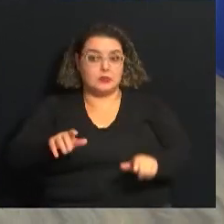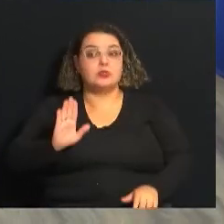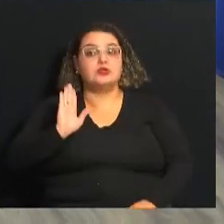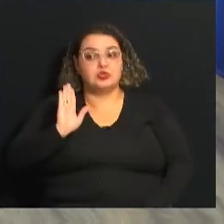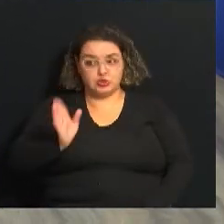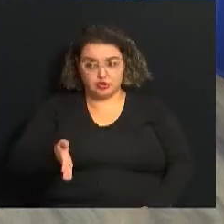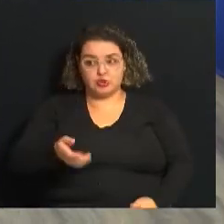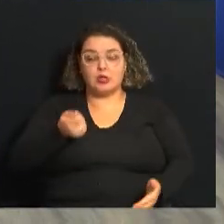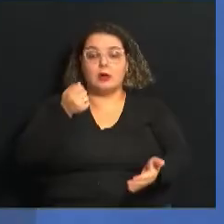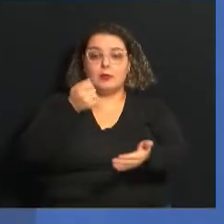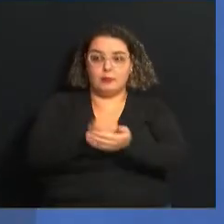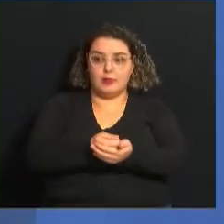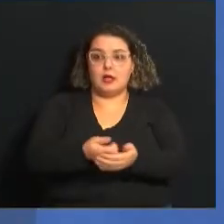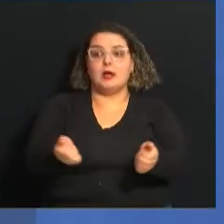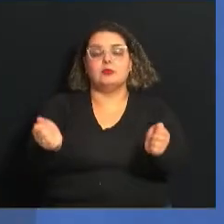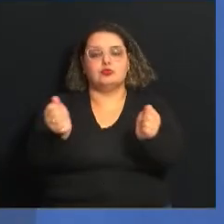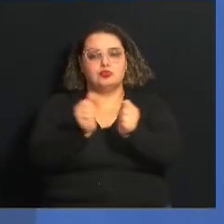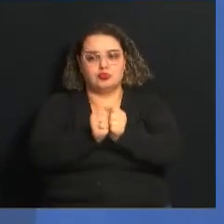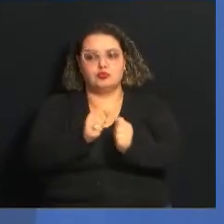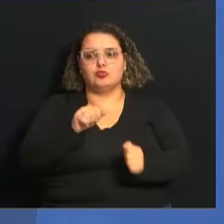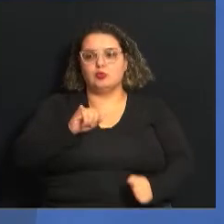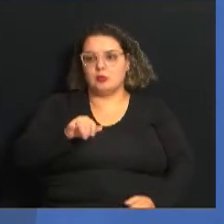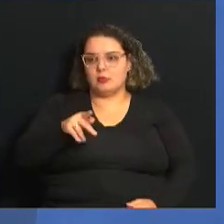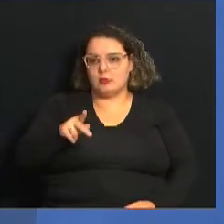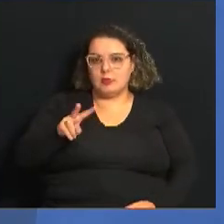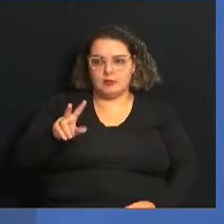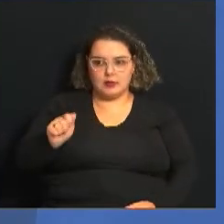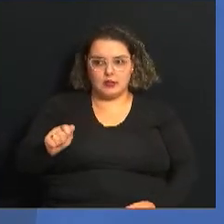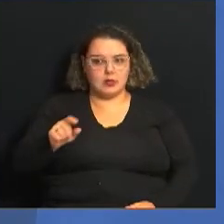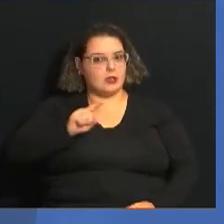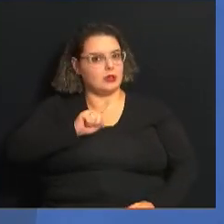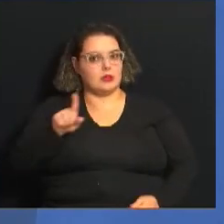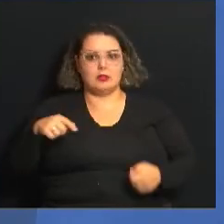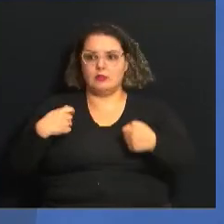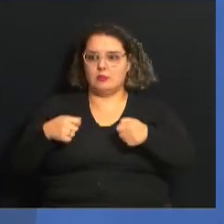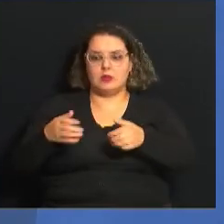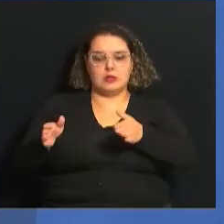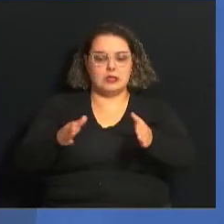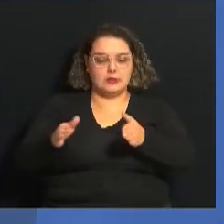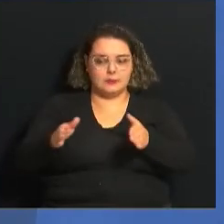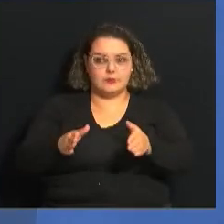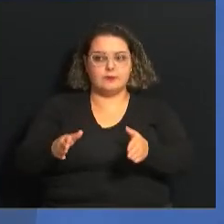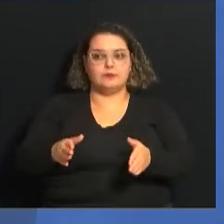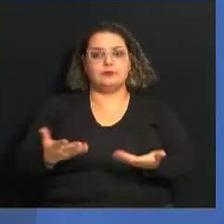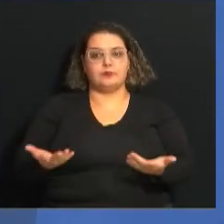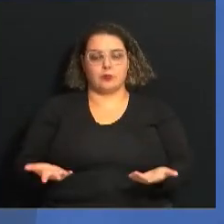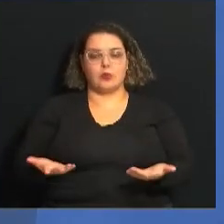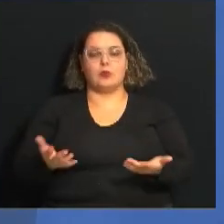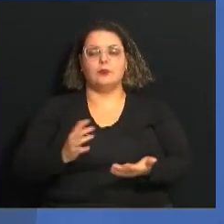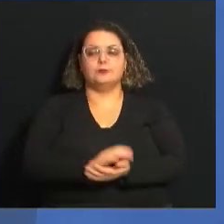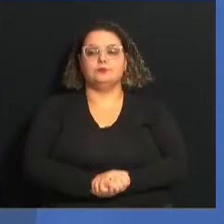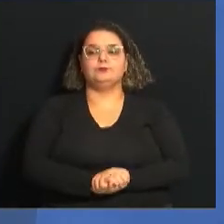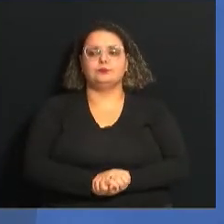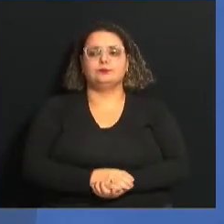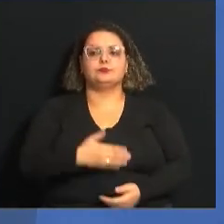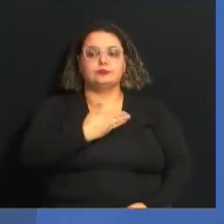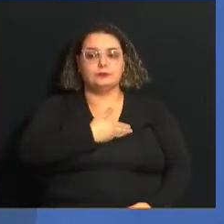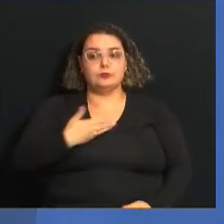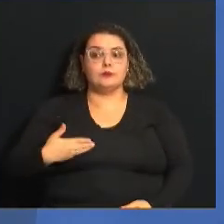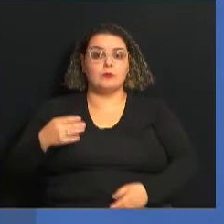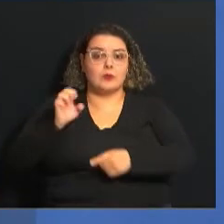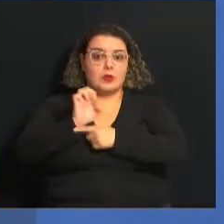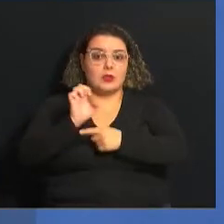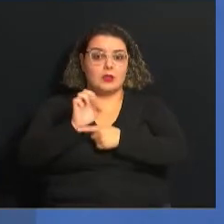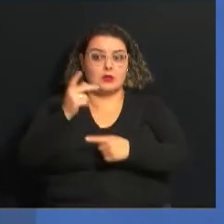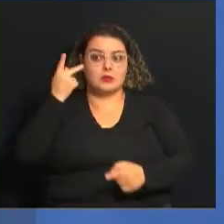pagaram junto com o IPVA, não é necessário, então, esse prazo, sendo que, de acordo com o governo do estado de São Paulo,